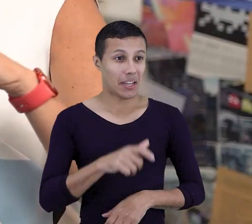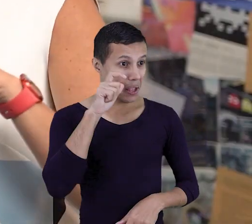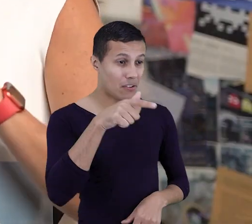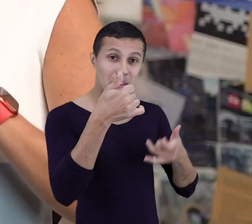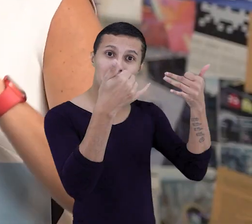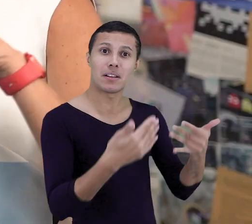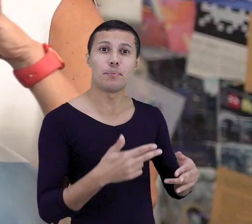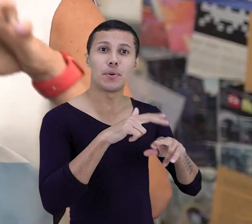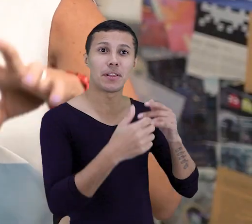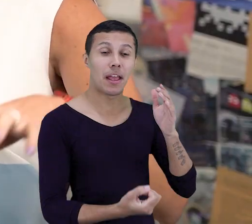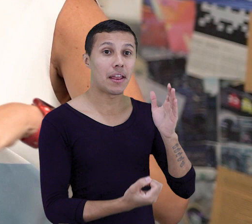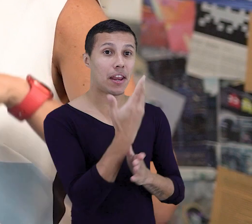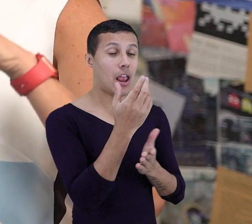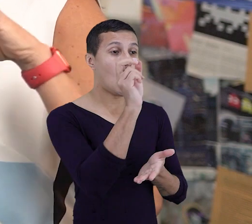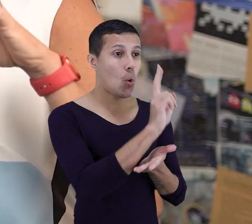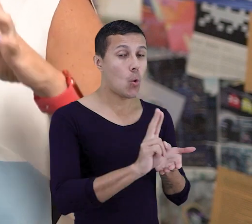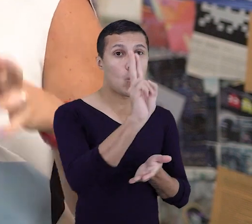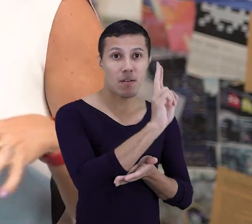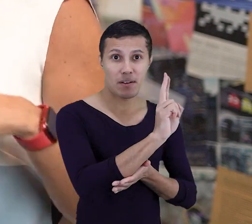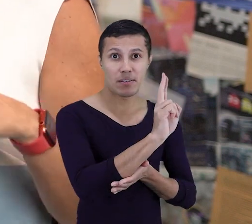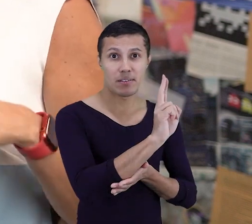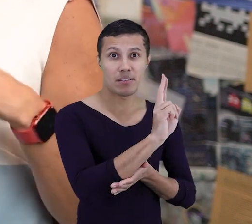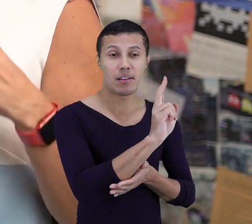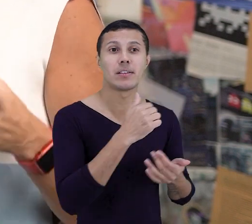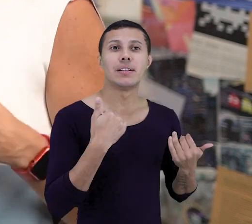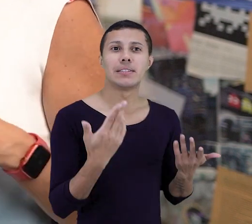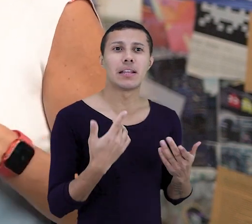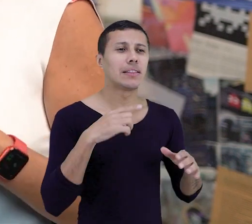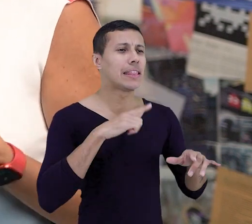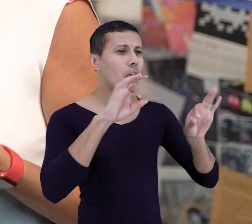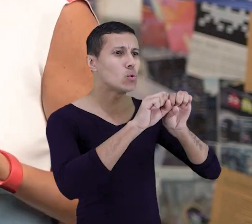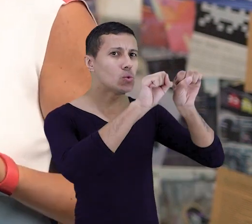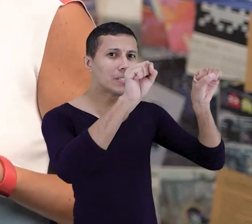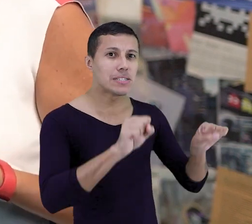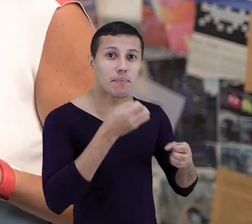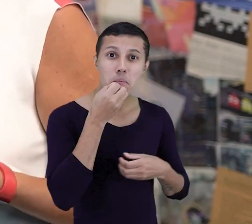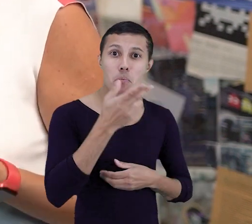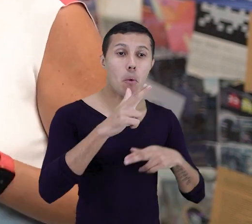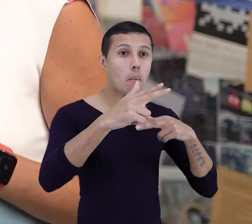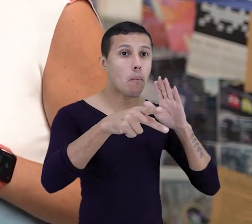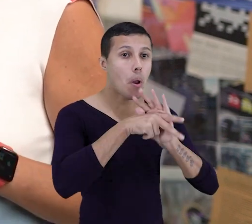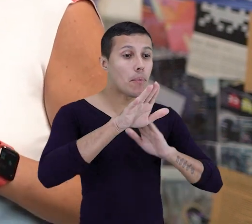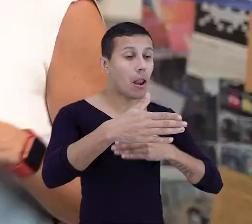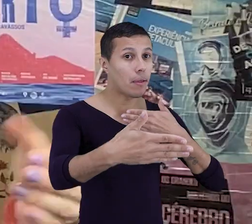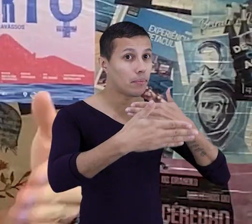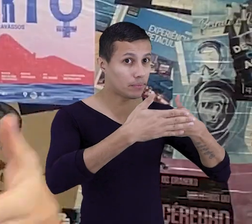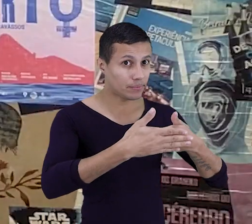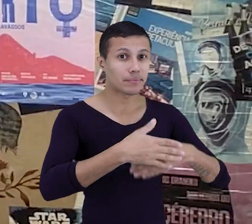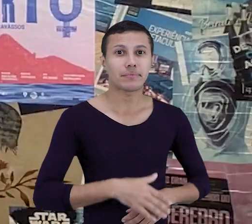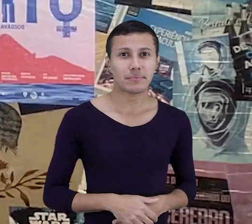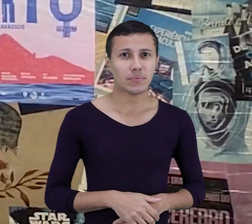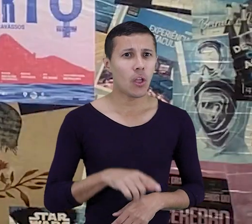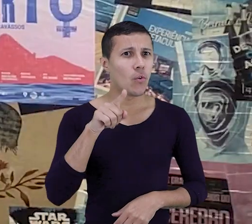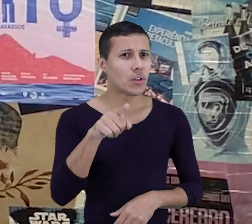essa história porque ela nasce na universidade, ela se nutre ali de um ecossistema bastante maduro que é o de Ribeirão Preto mesmo. Então